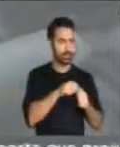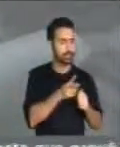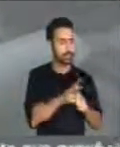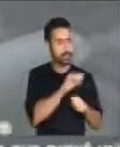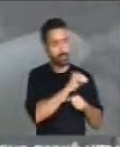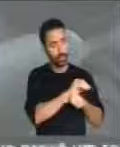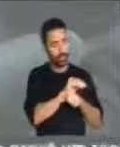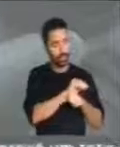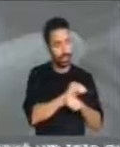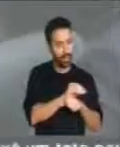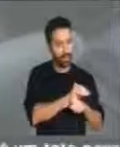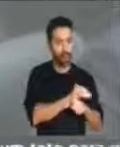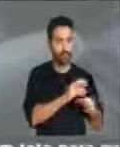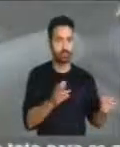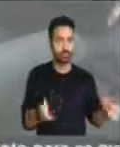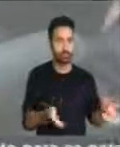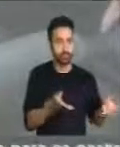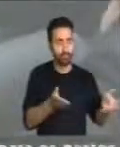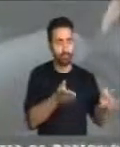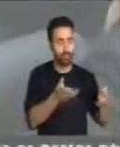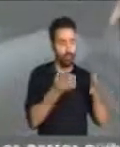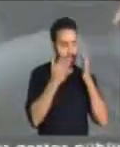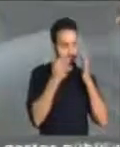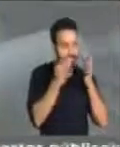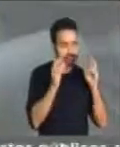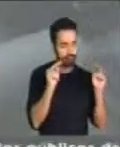cuidado, no seu estímulo, nesse olhar,